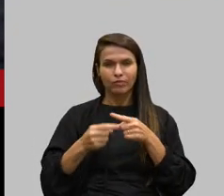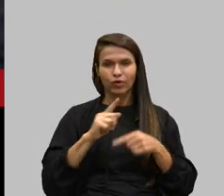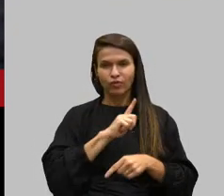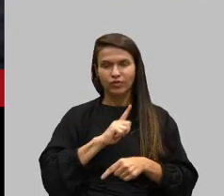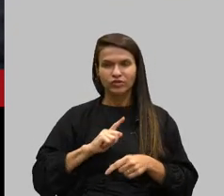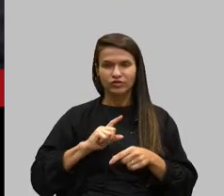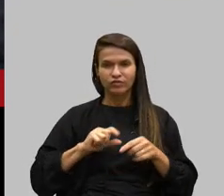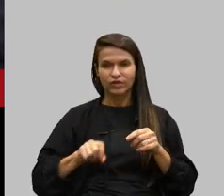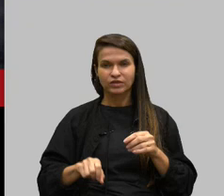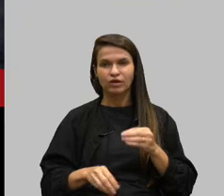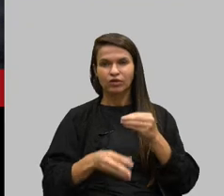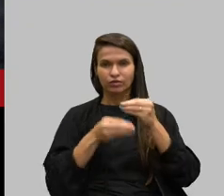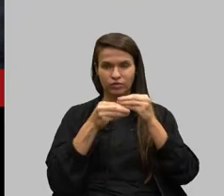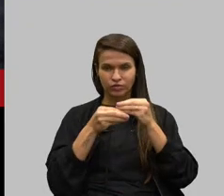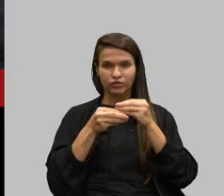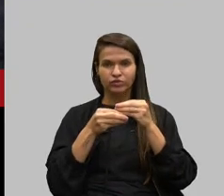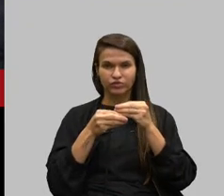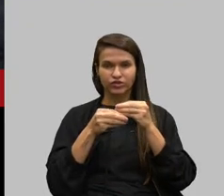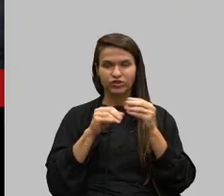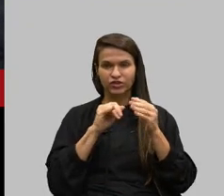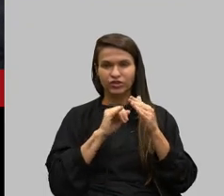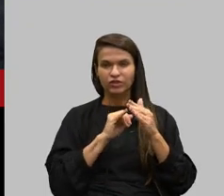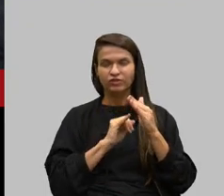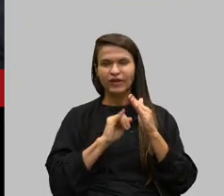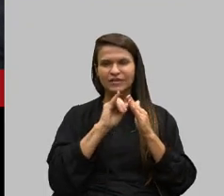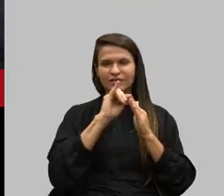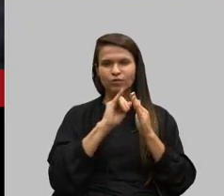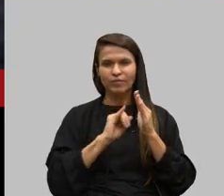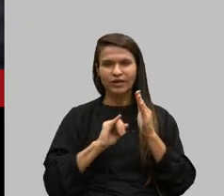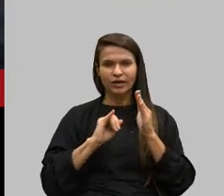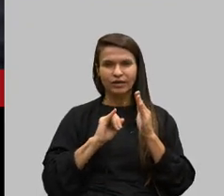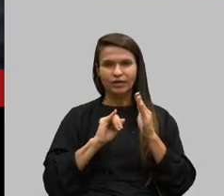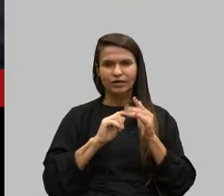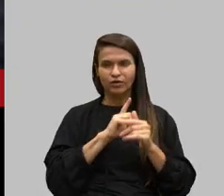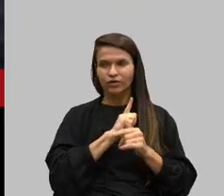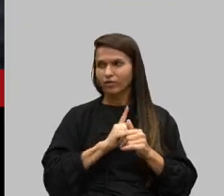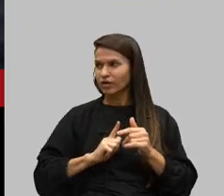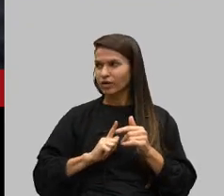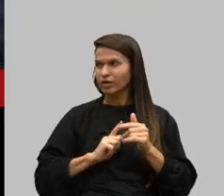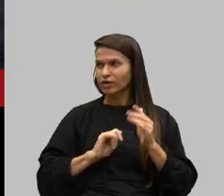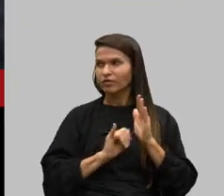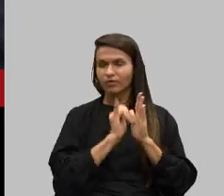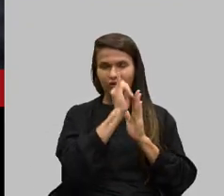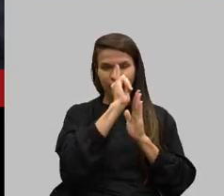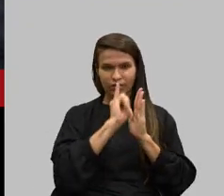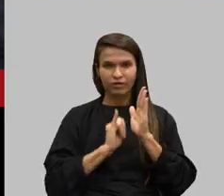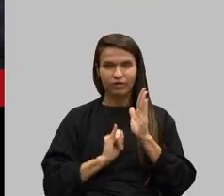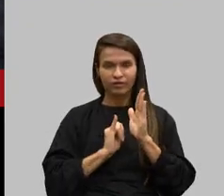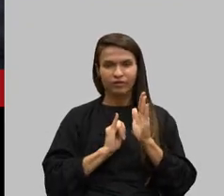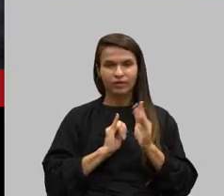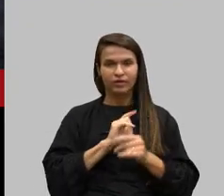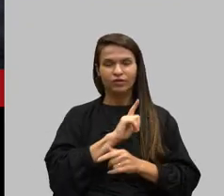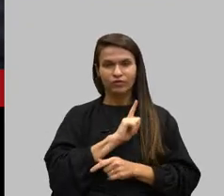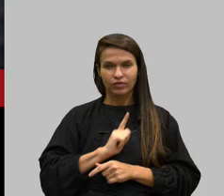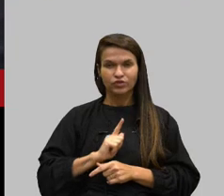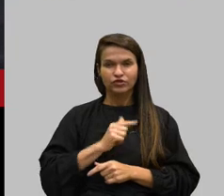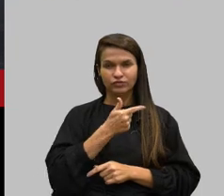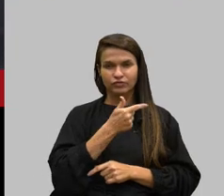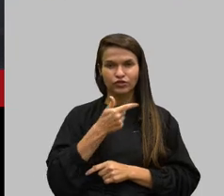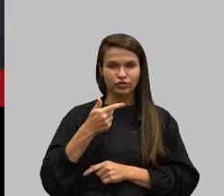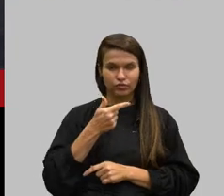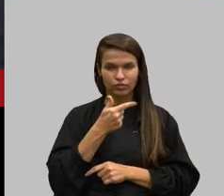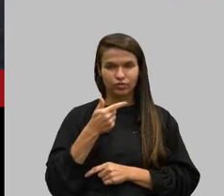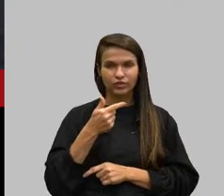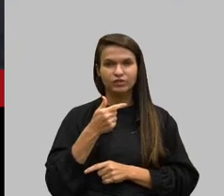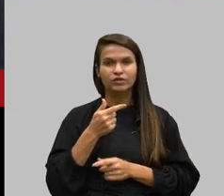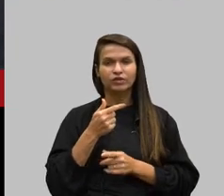recomposição de inflação e o governo no mínimo deveria ter feito a recomposição da inflação de 22 que foi